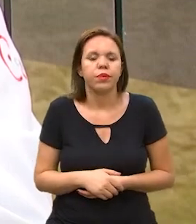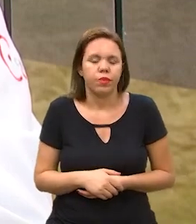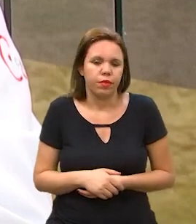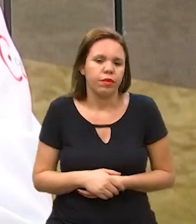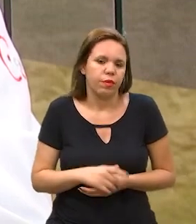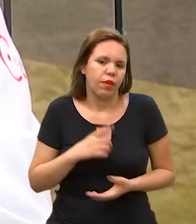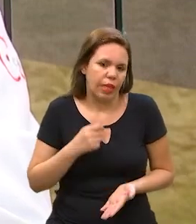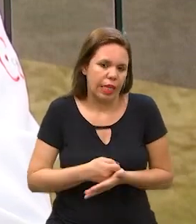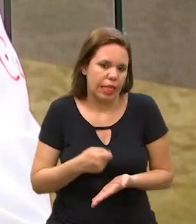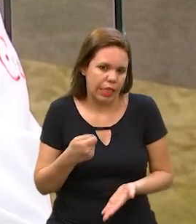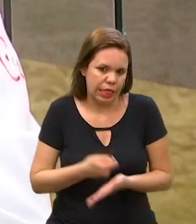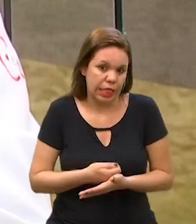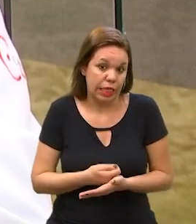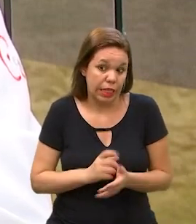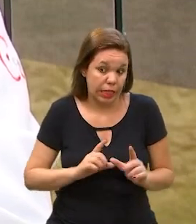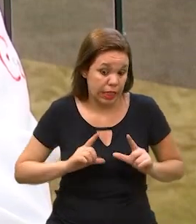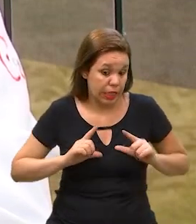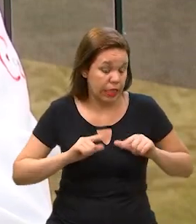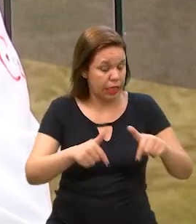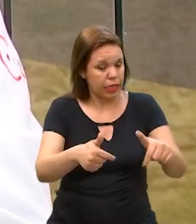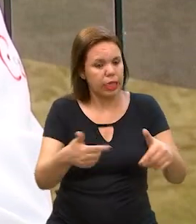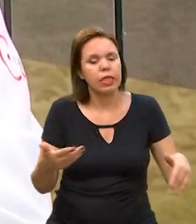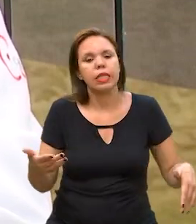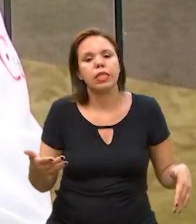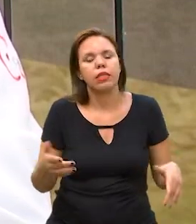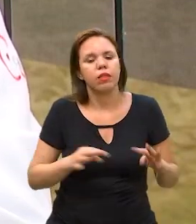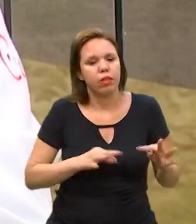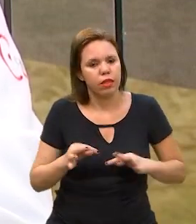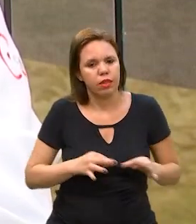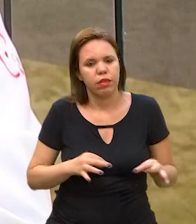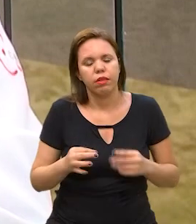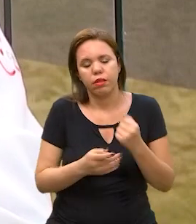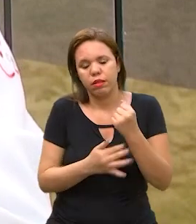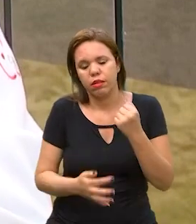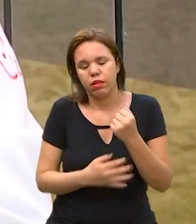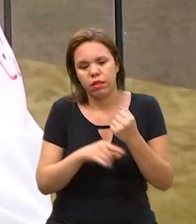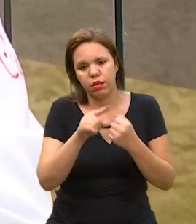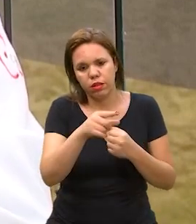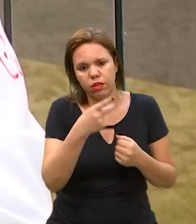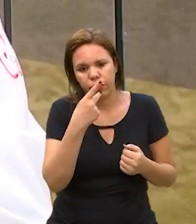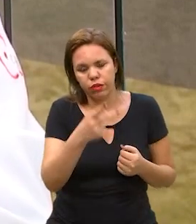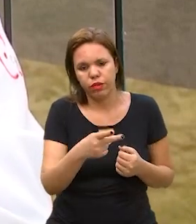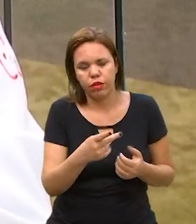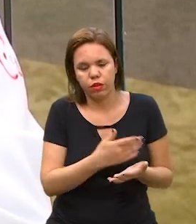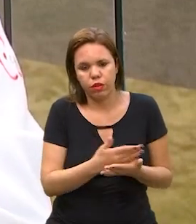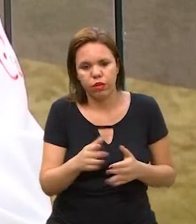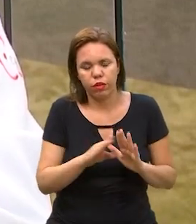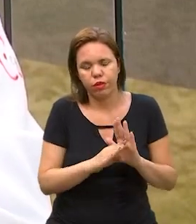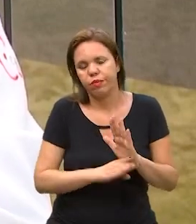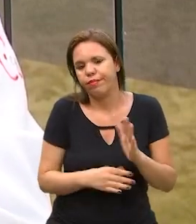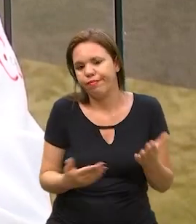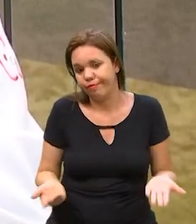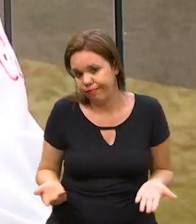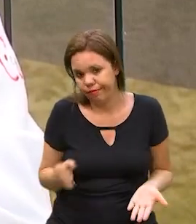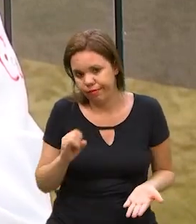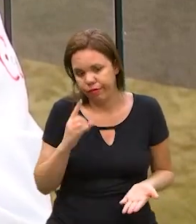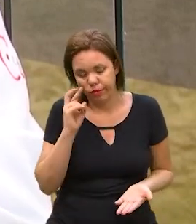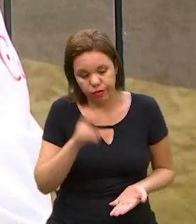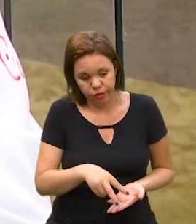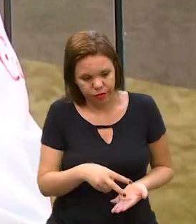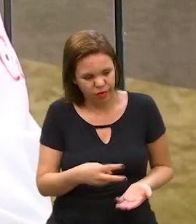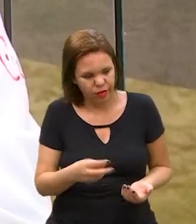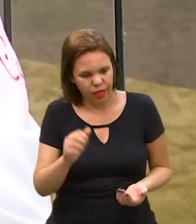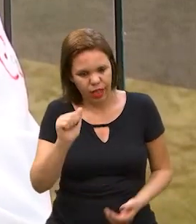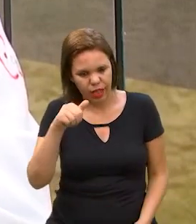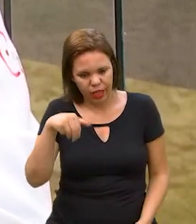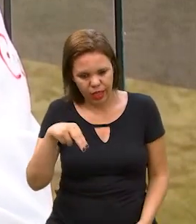rapidamente exigem que haja uma intervenção. Então, por exemplo, no hemograma que você conversou logo no início do programa, se eu